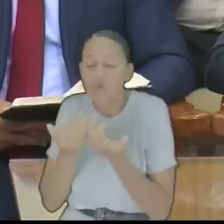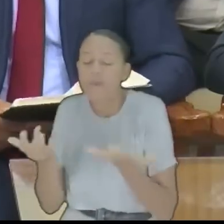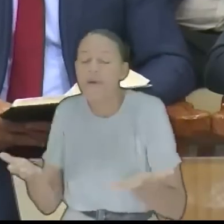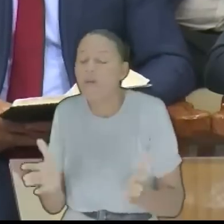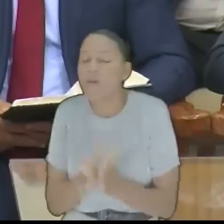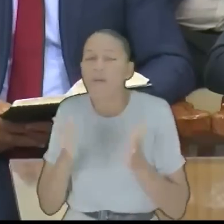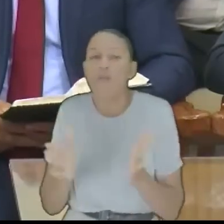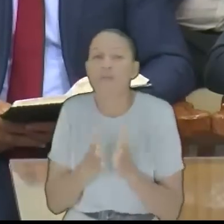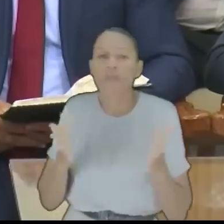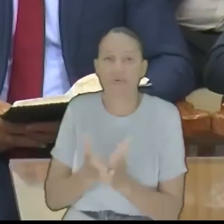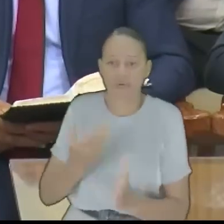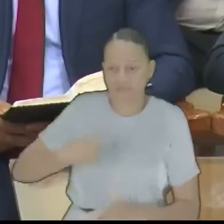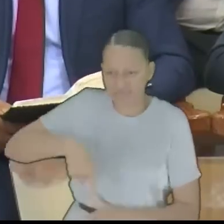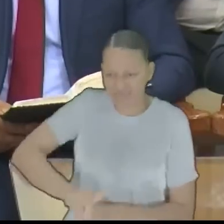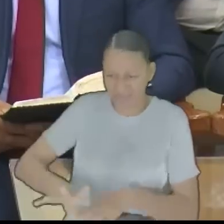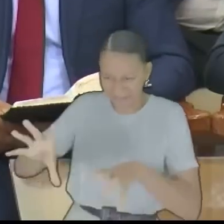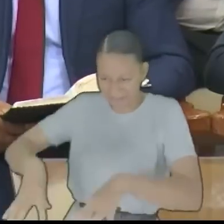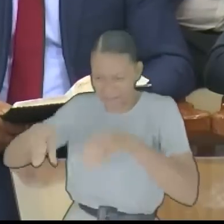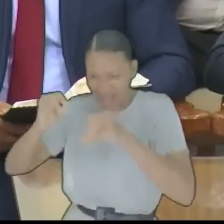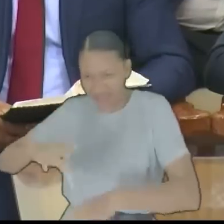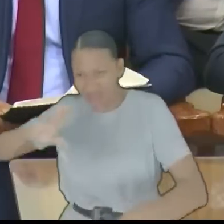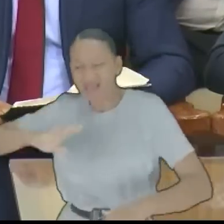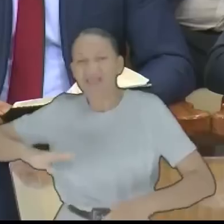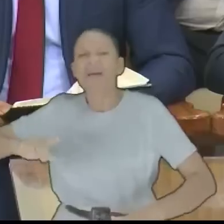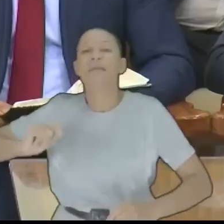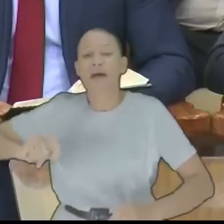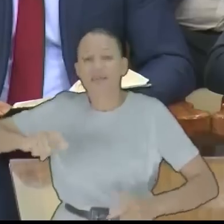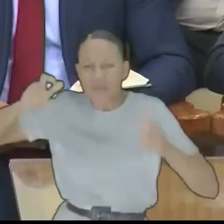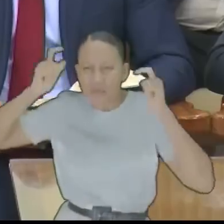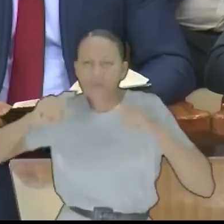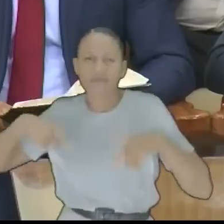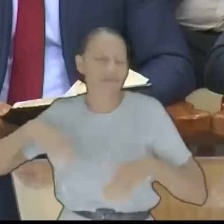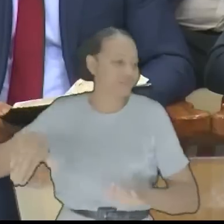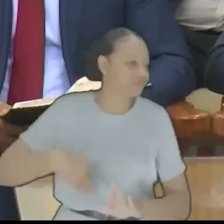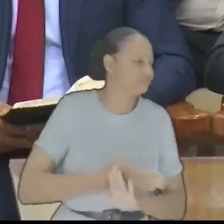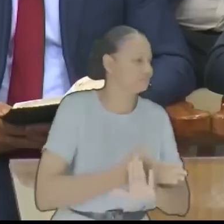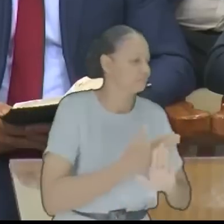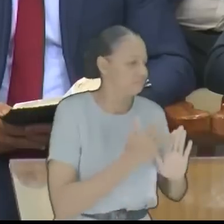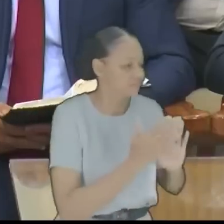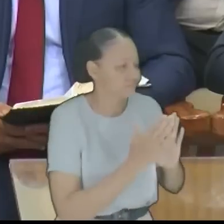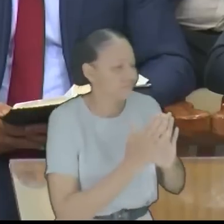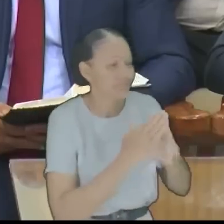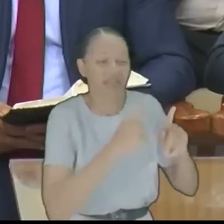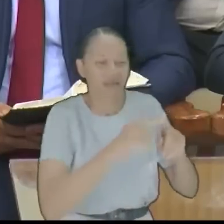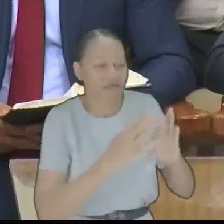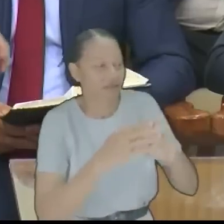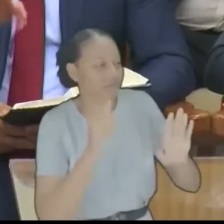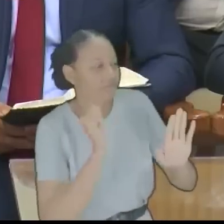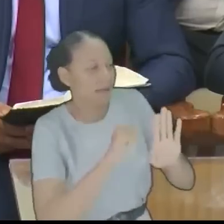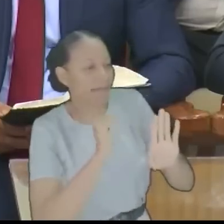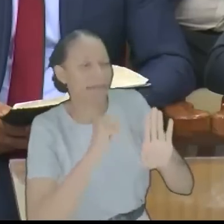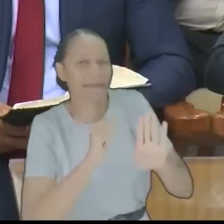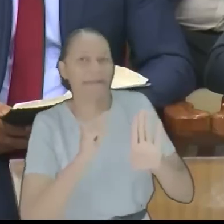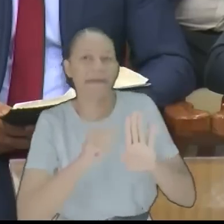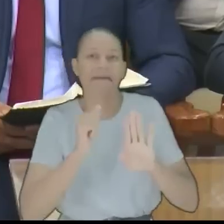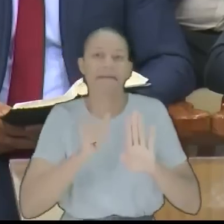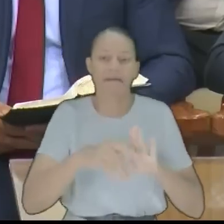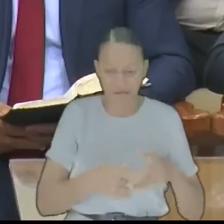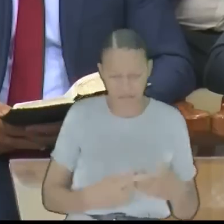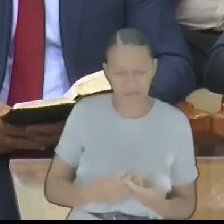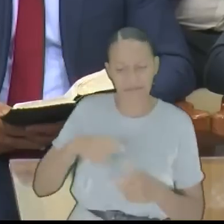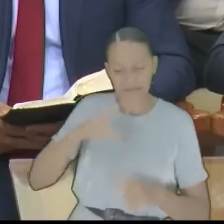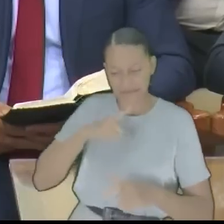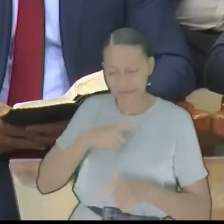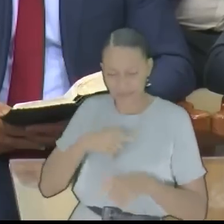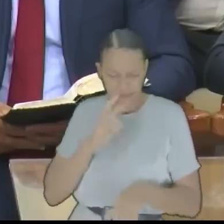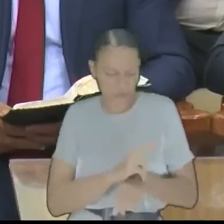povo ia, não era para o palácio do rei. O povo ia bater nas portas das igrejas. E as igrejas plantavam, as igrejas